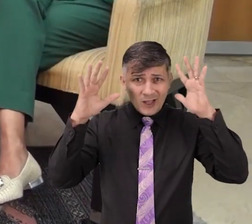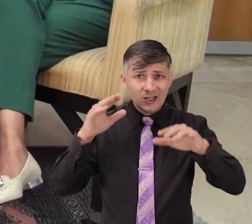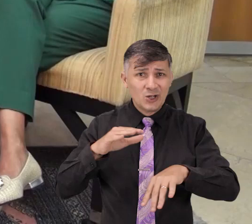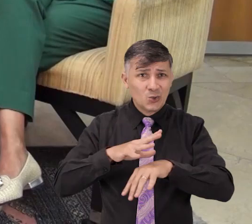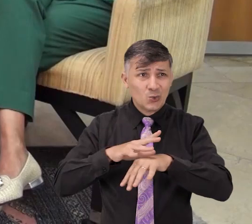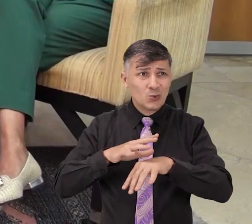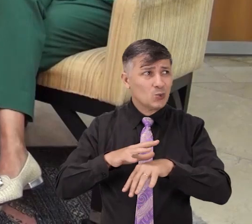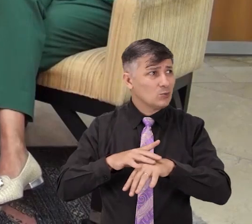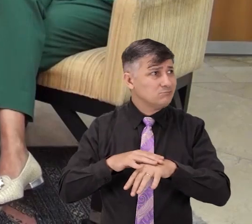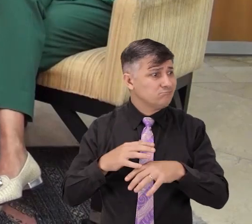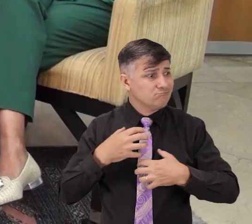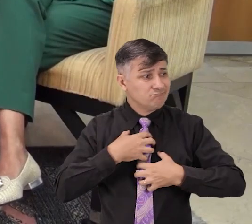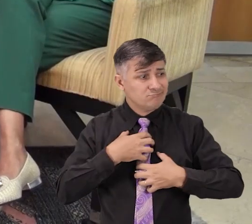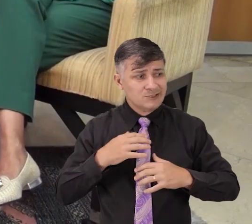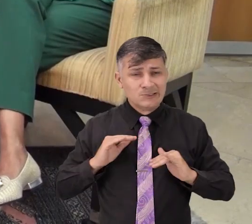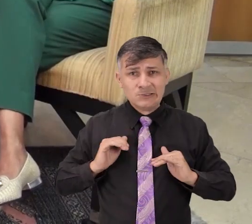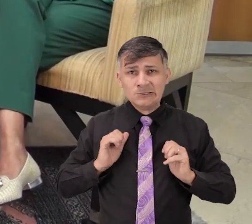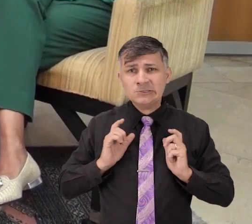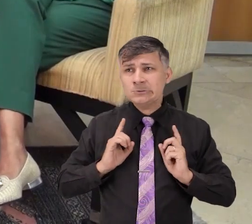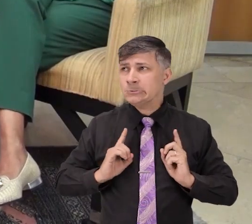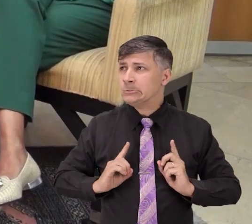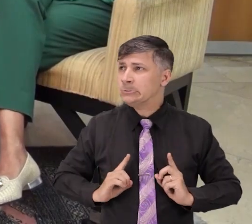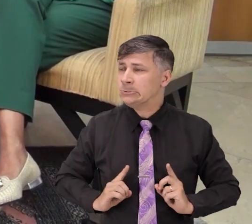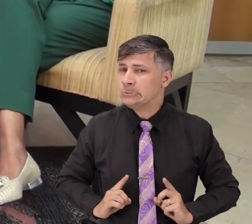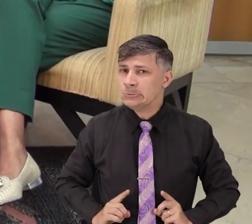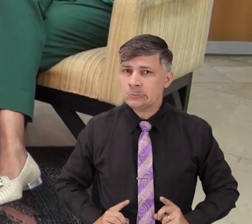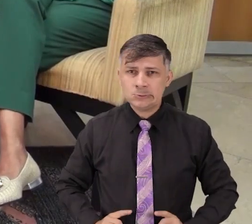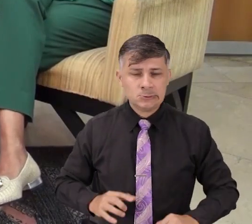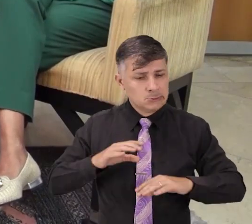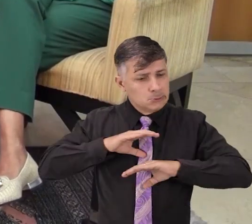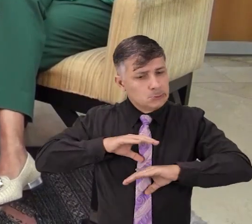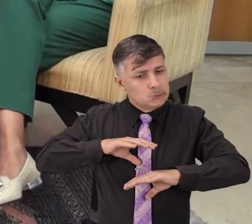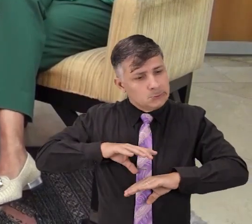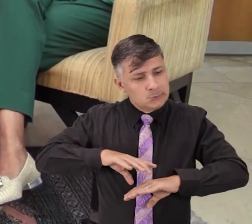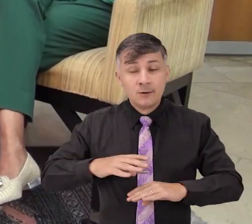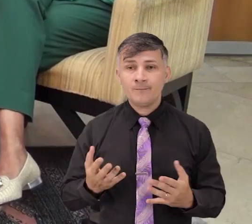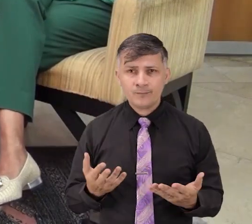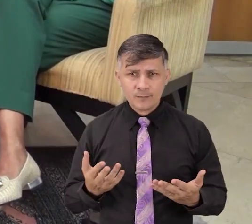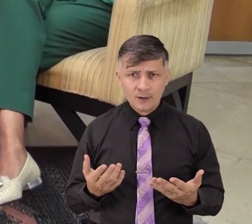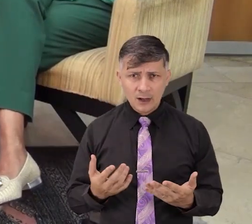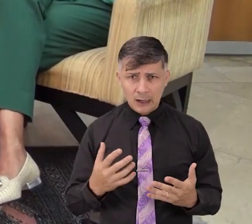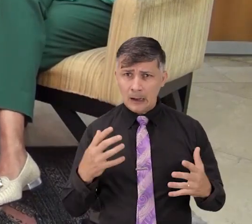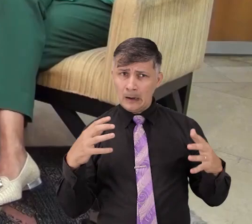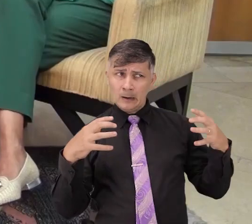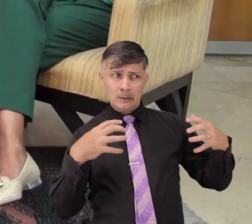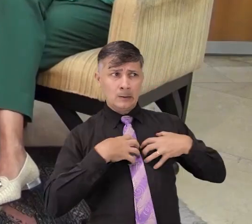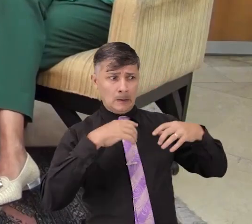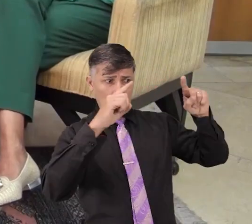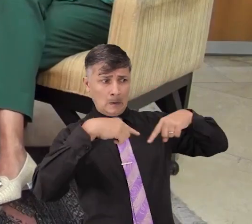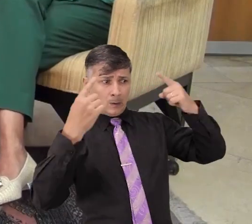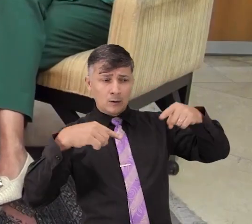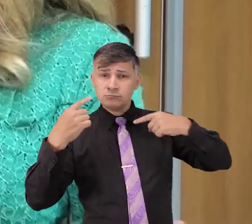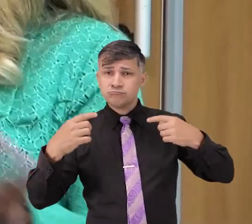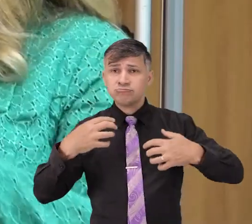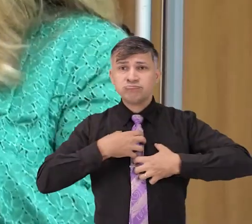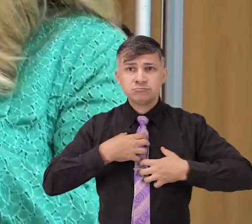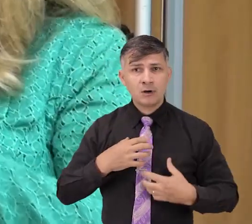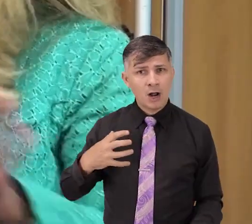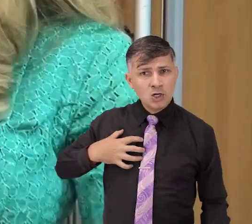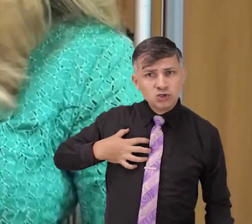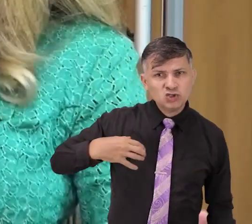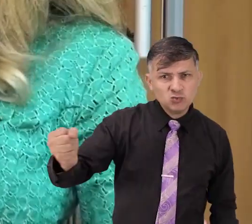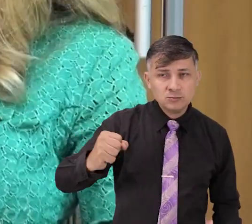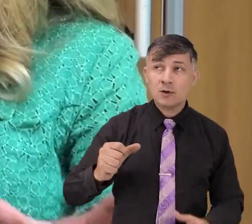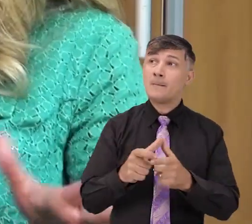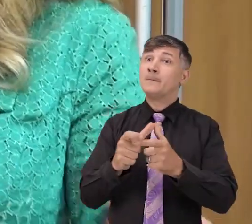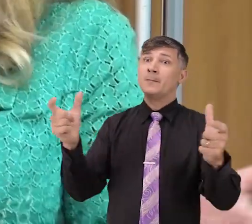como essa, matam. O número de suicídios de pessoas que largam o emprego. A primeira coisa é o abandono, a pessoa